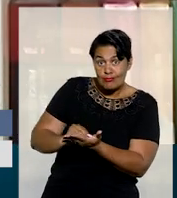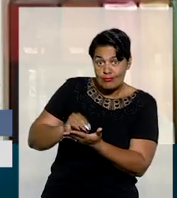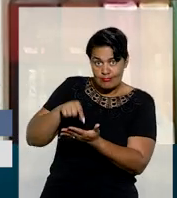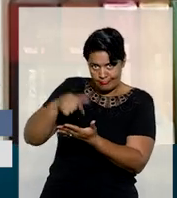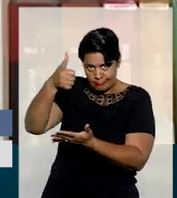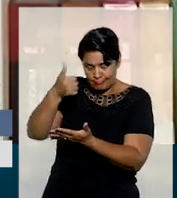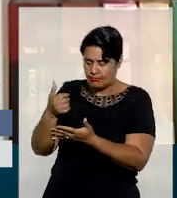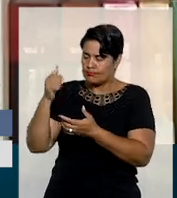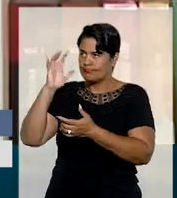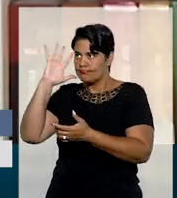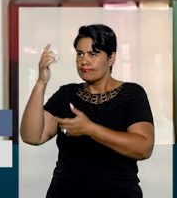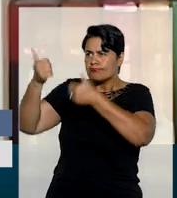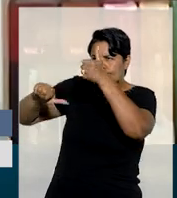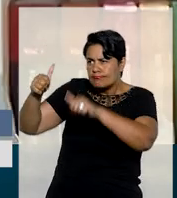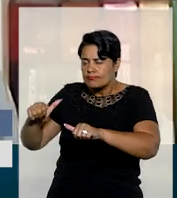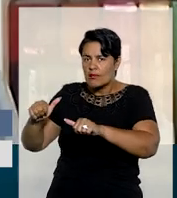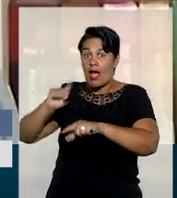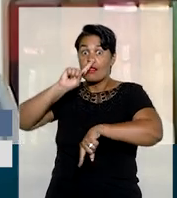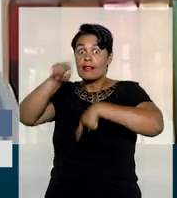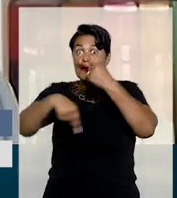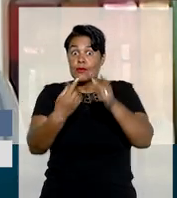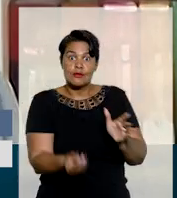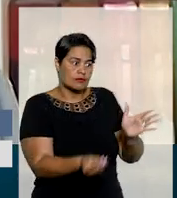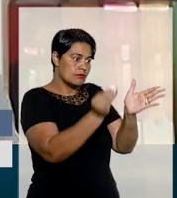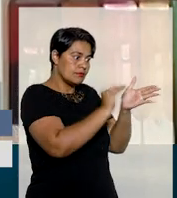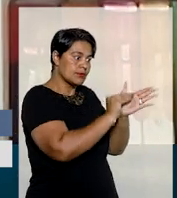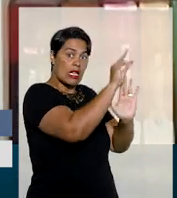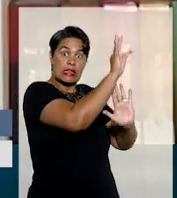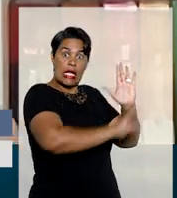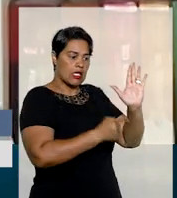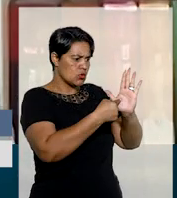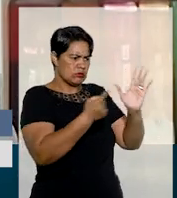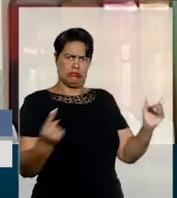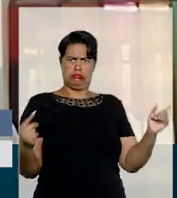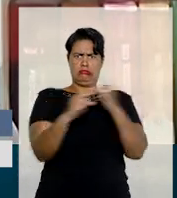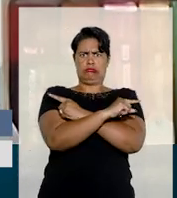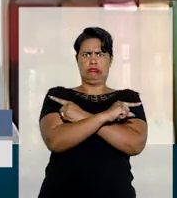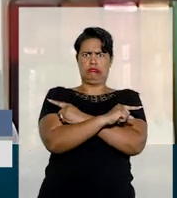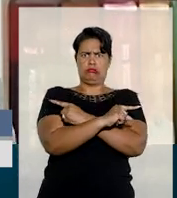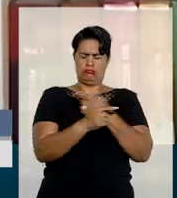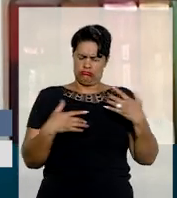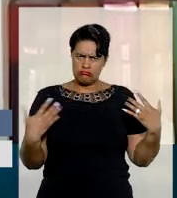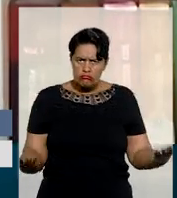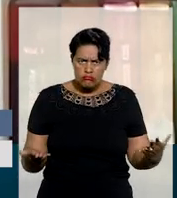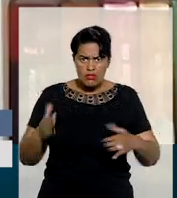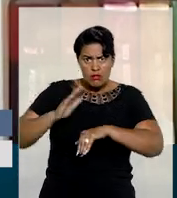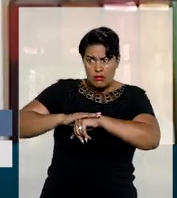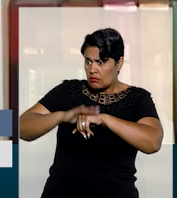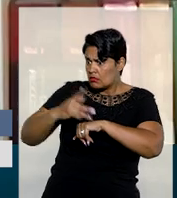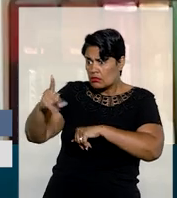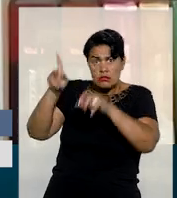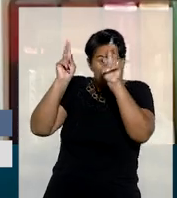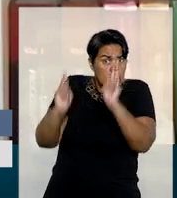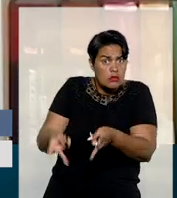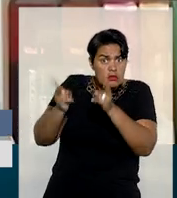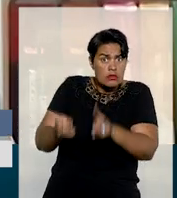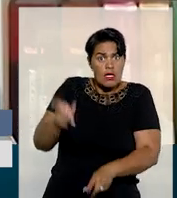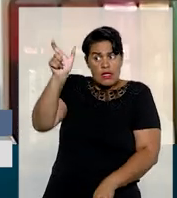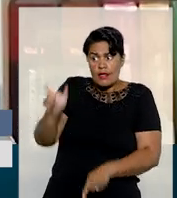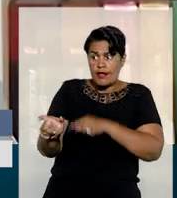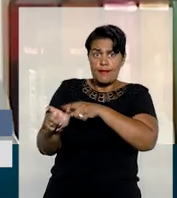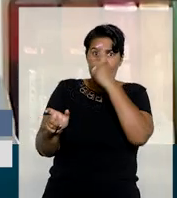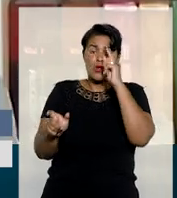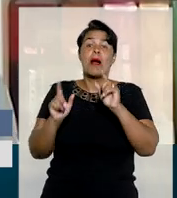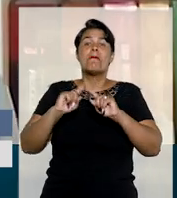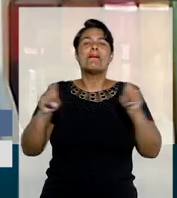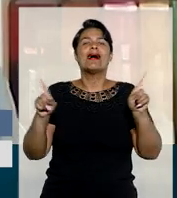a que ele chega no dispositivo é diferente daquilo que ele afirmou. Quer dizer, eu tenho dentro da mesma decisão duas posições inconciliáveis que